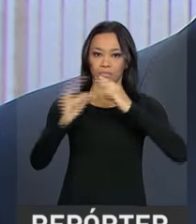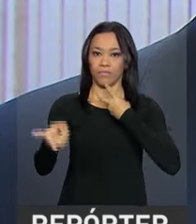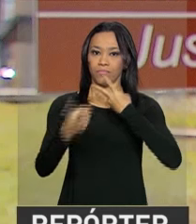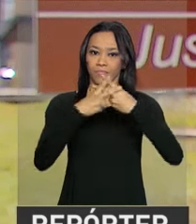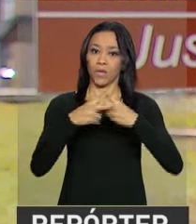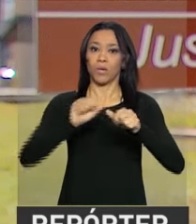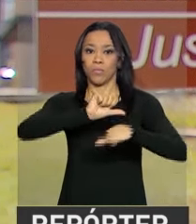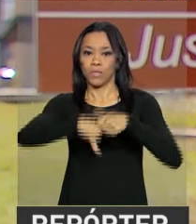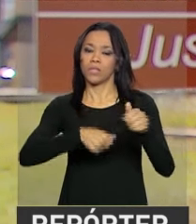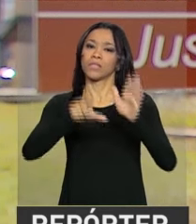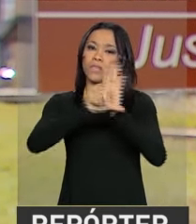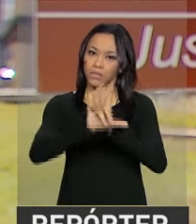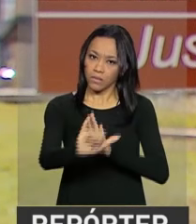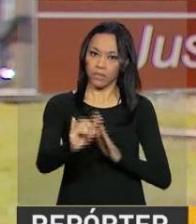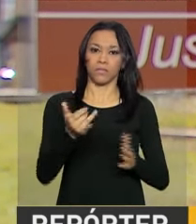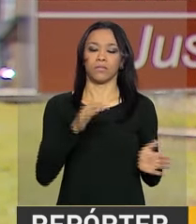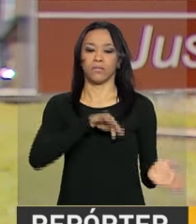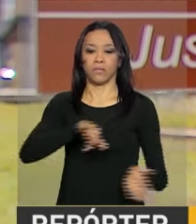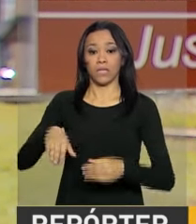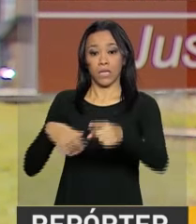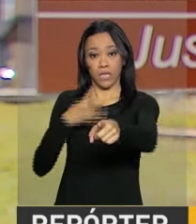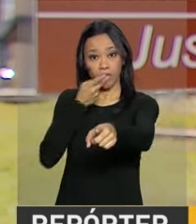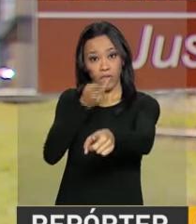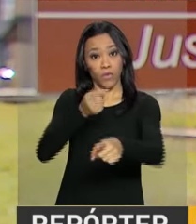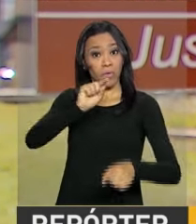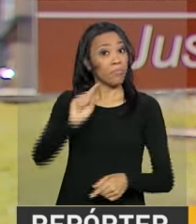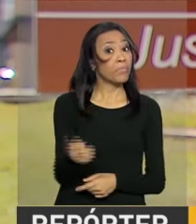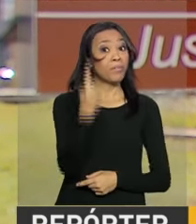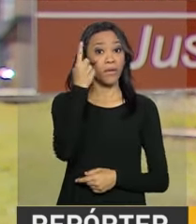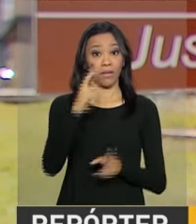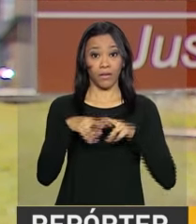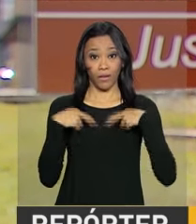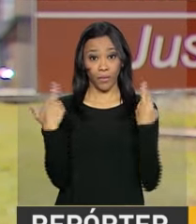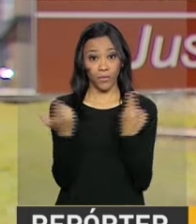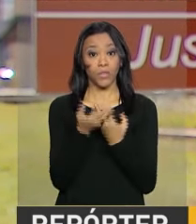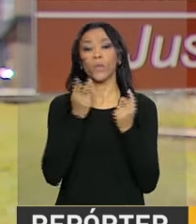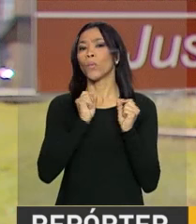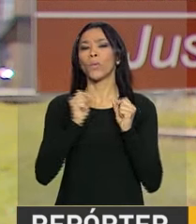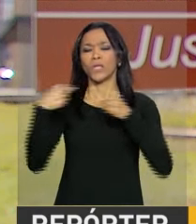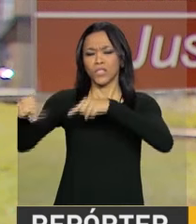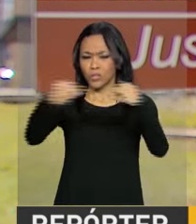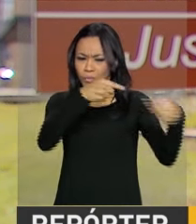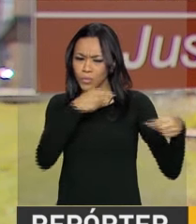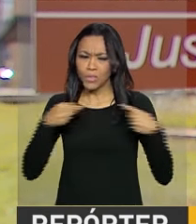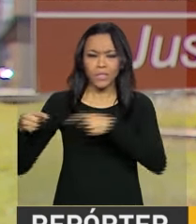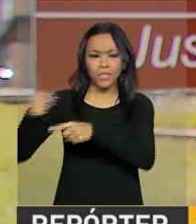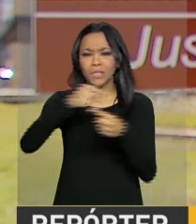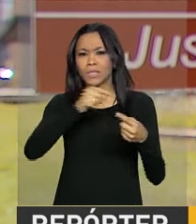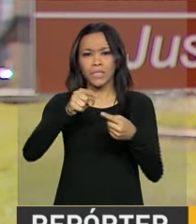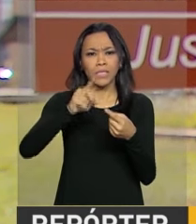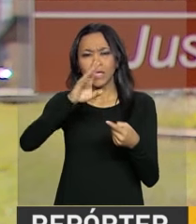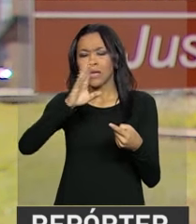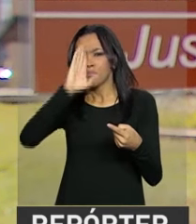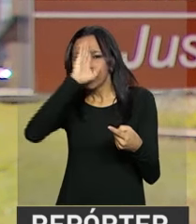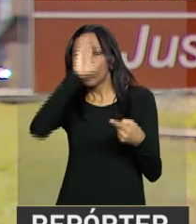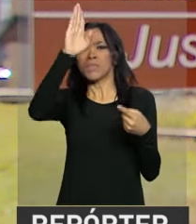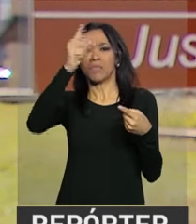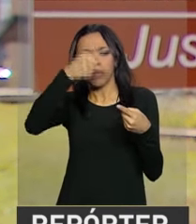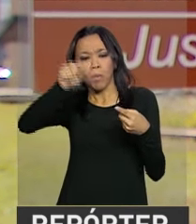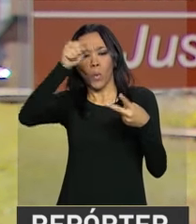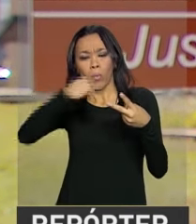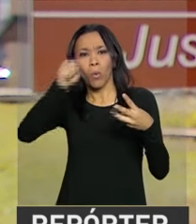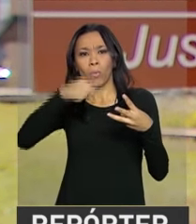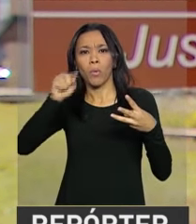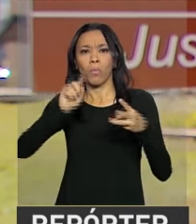nas leis o ministro falou que essa foi uma primeira reunião em que foram discutidas as prioridades Nas questões ligadas à